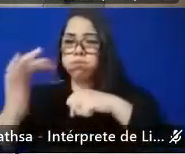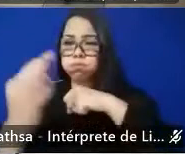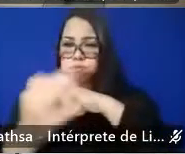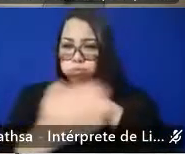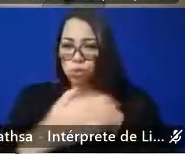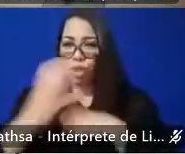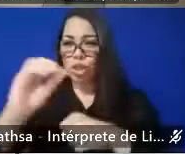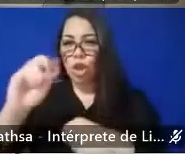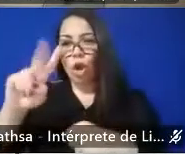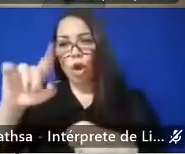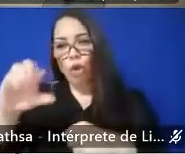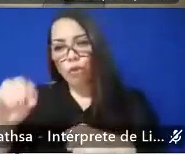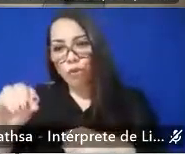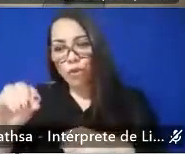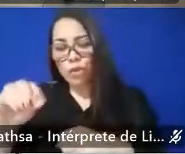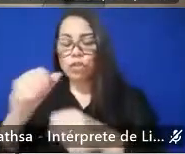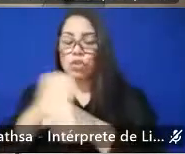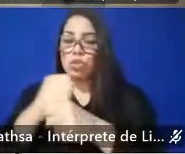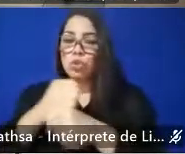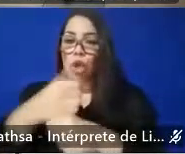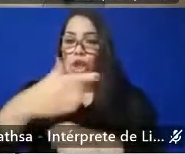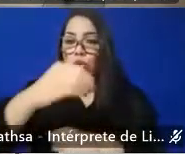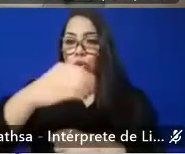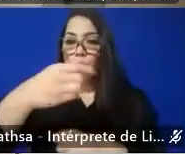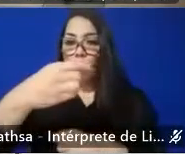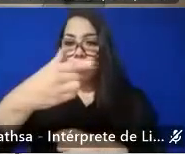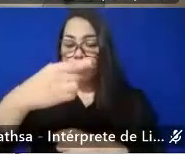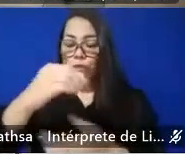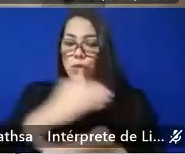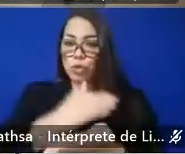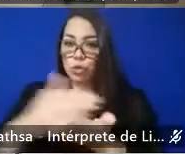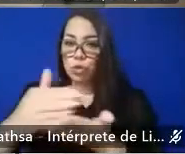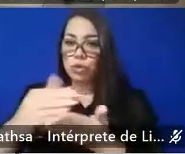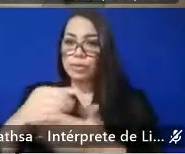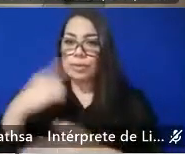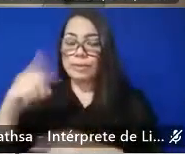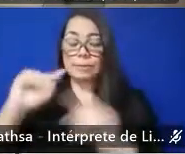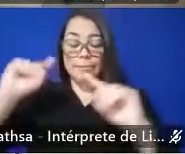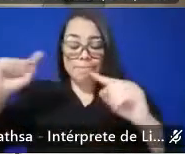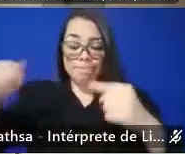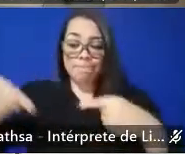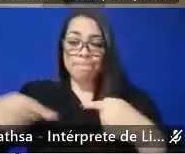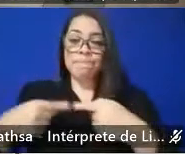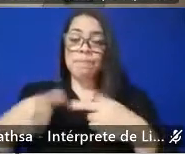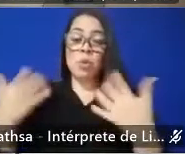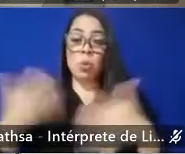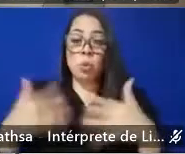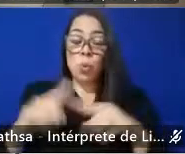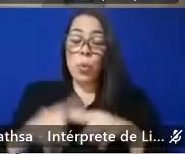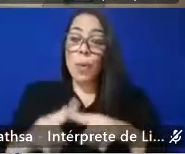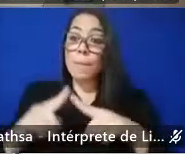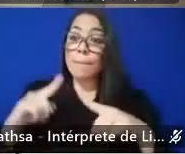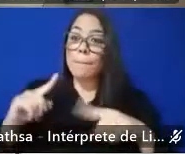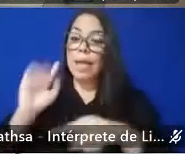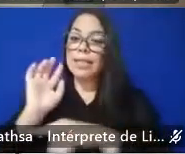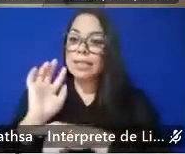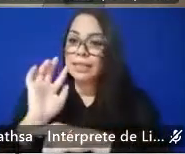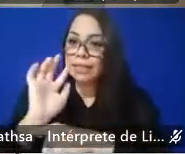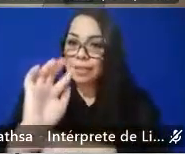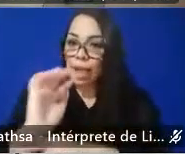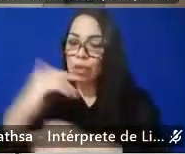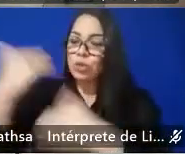no início do ano de 2020 nos trouxe grandes desafios mas ajuda de avanços